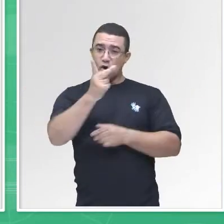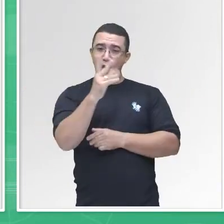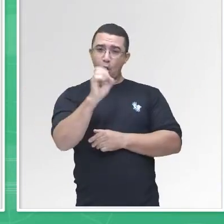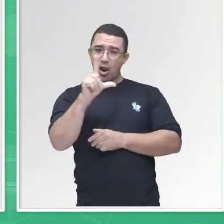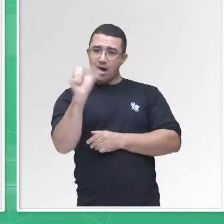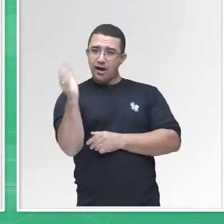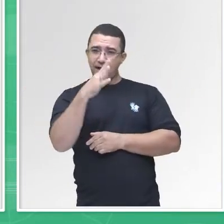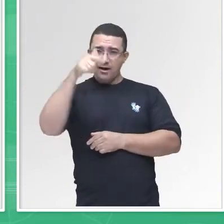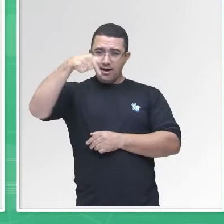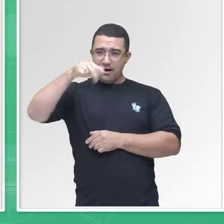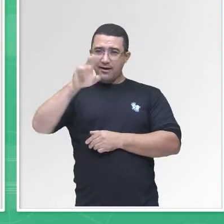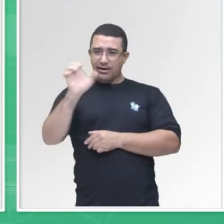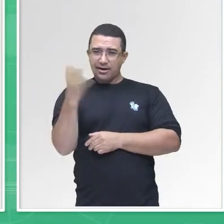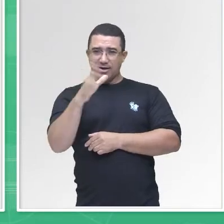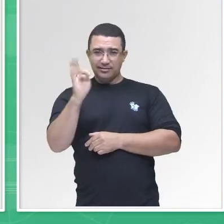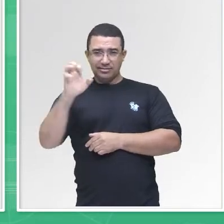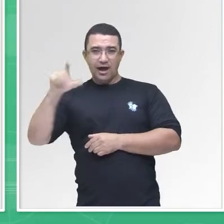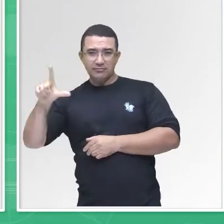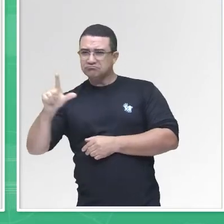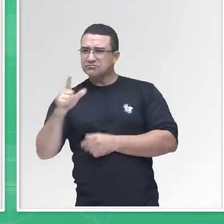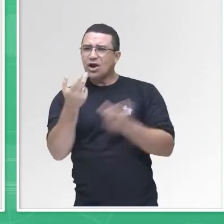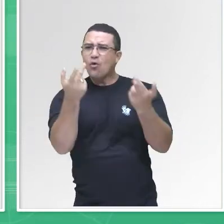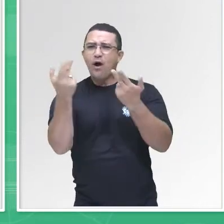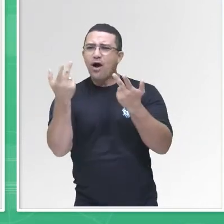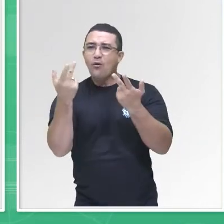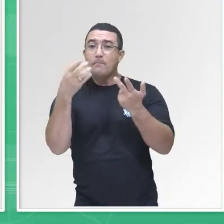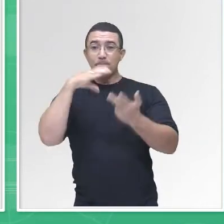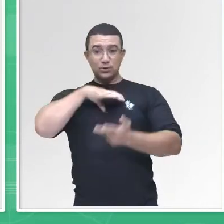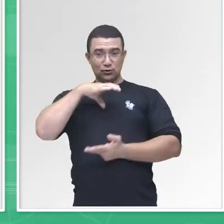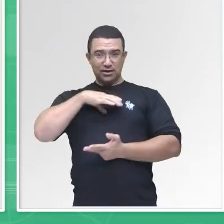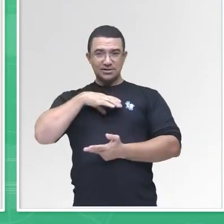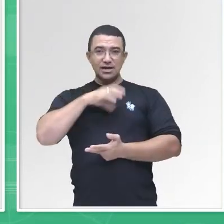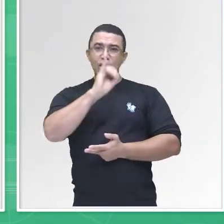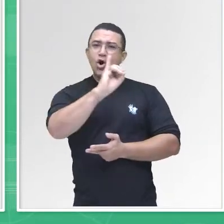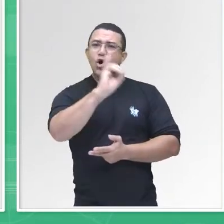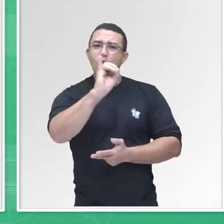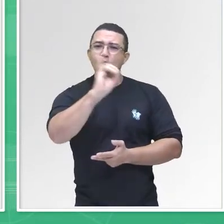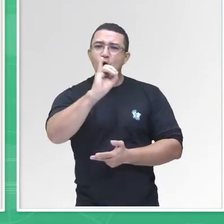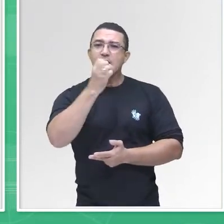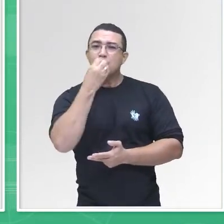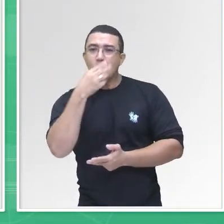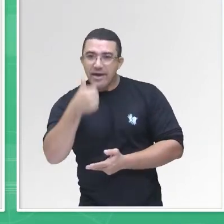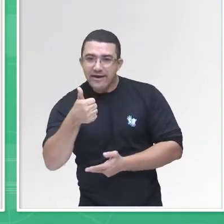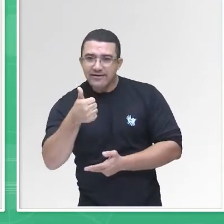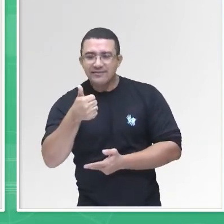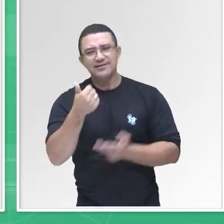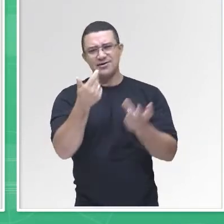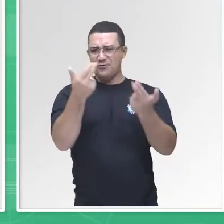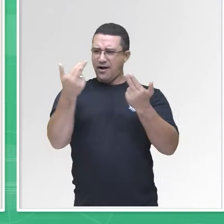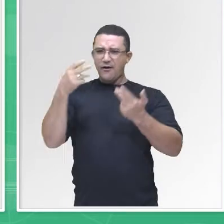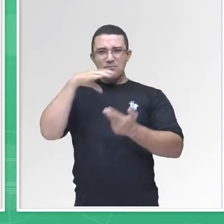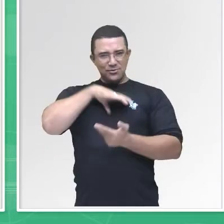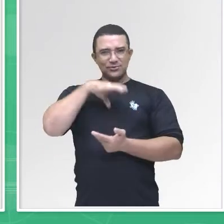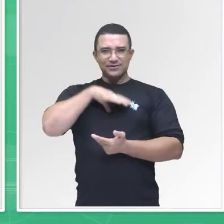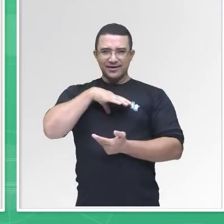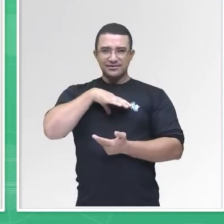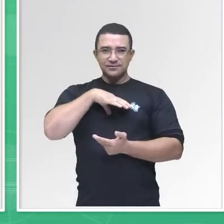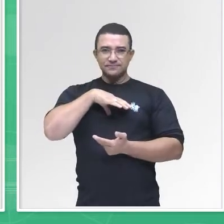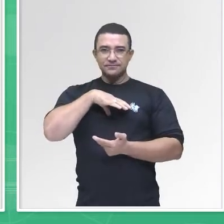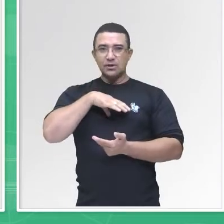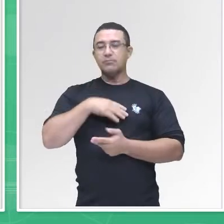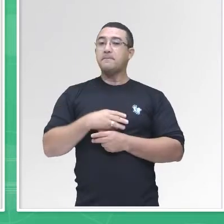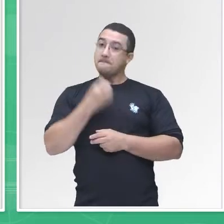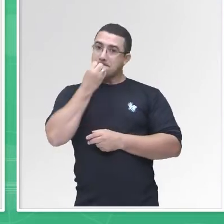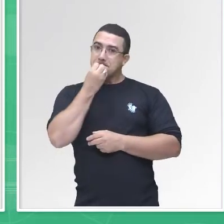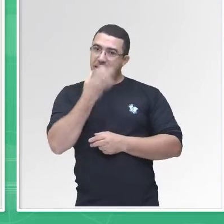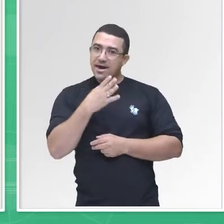tudo bem? Né? O nosso oi, tudo bem? Tudo bom. Tal. No espanhol, hola, que tal? Como estás? Bien, e